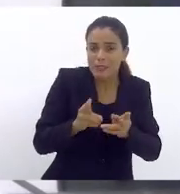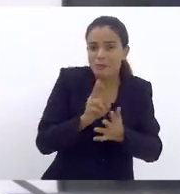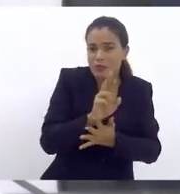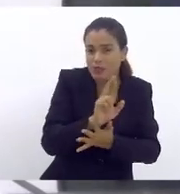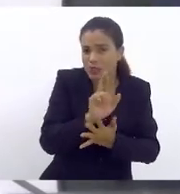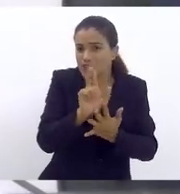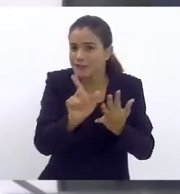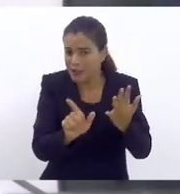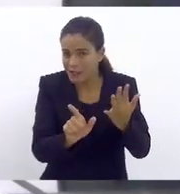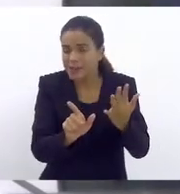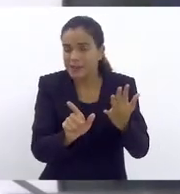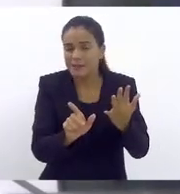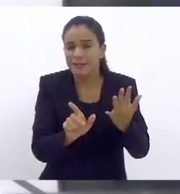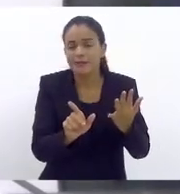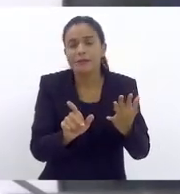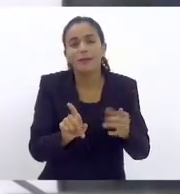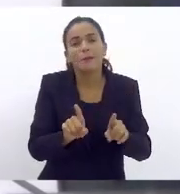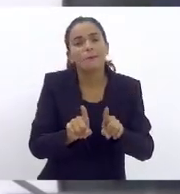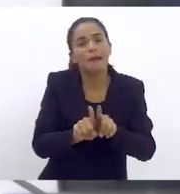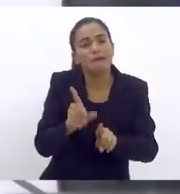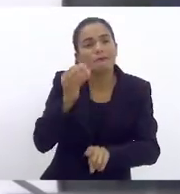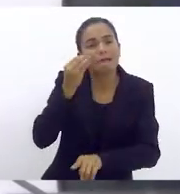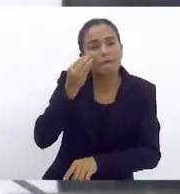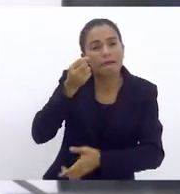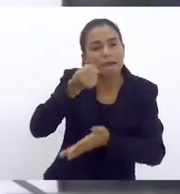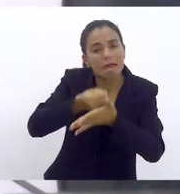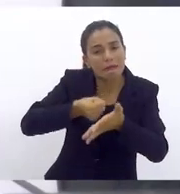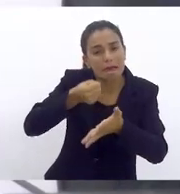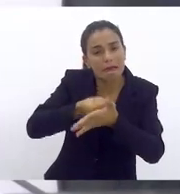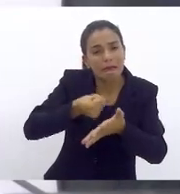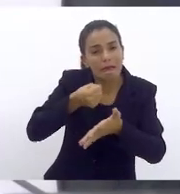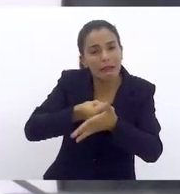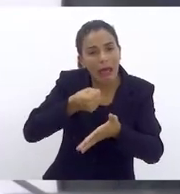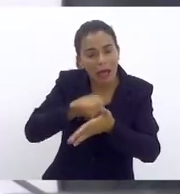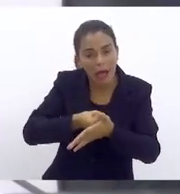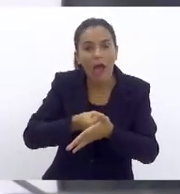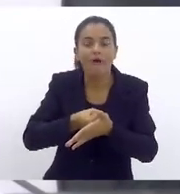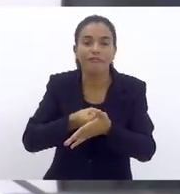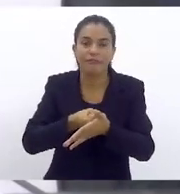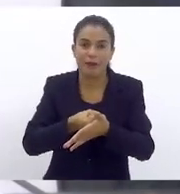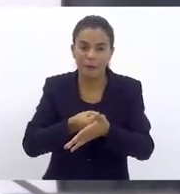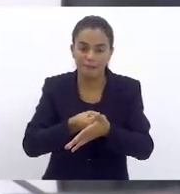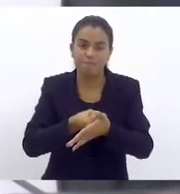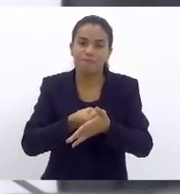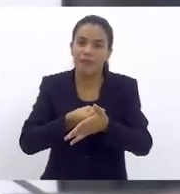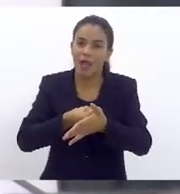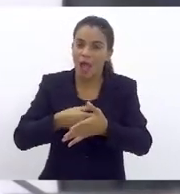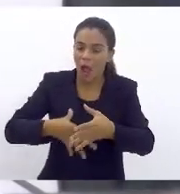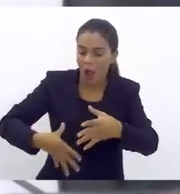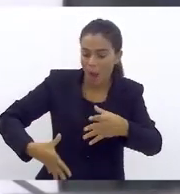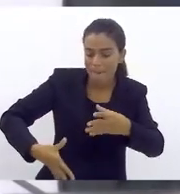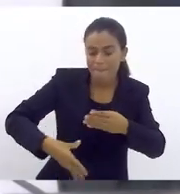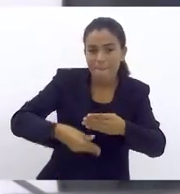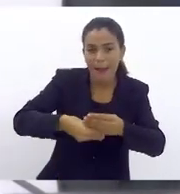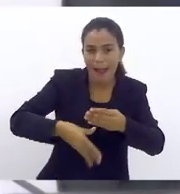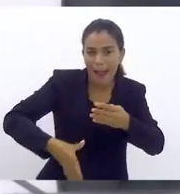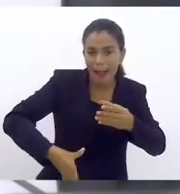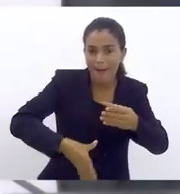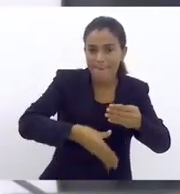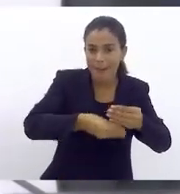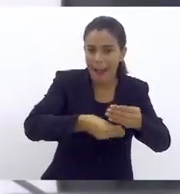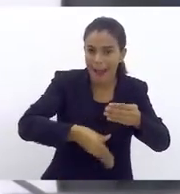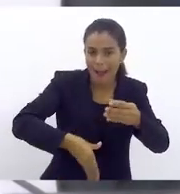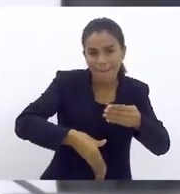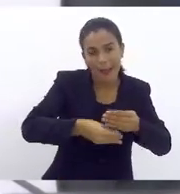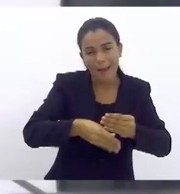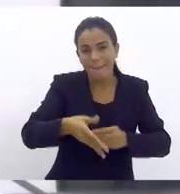tentavam ao conjunto ao sabor da distintas conjunturas mais ou menos progressistas